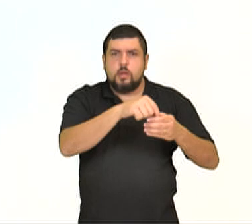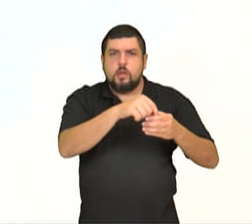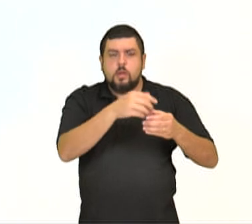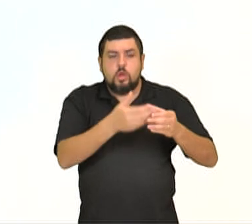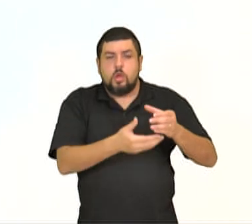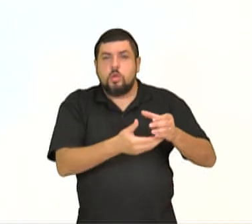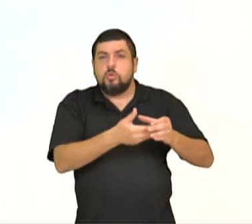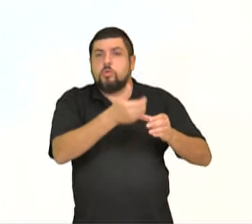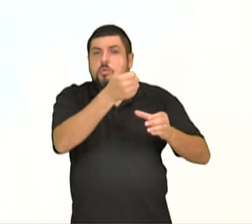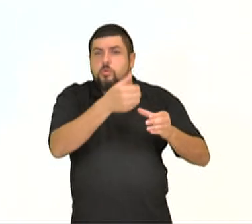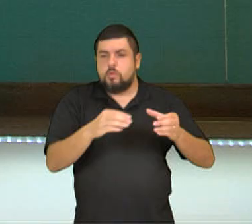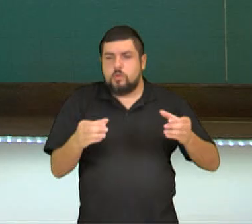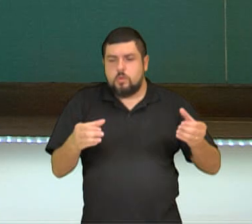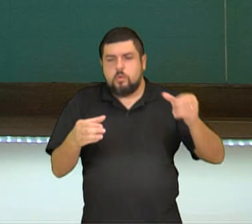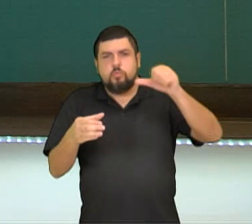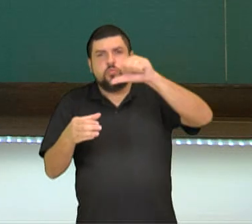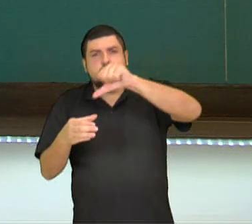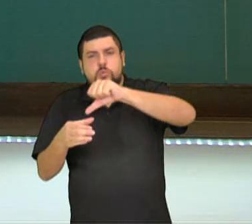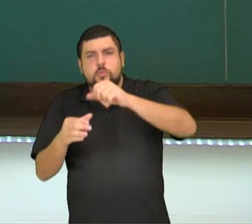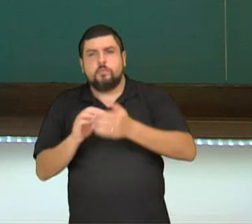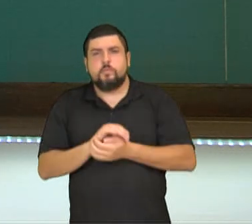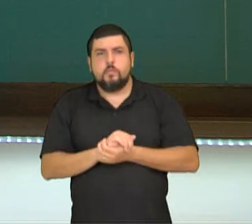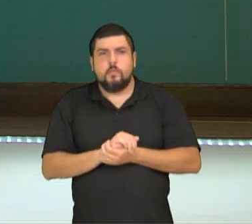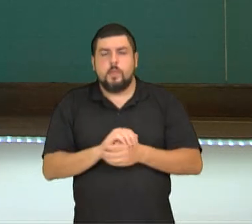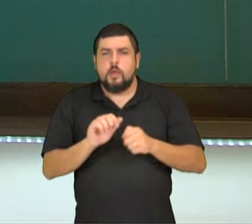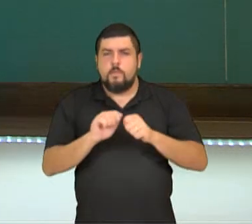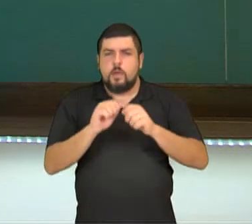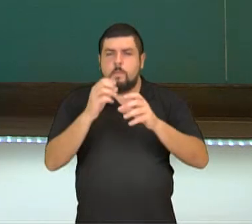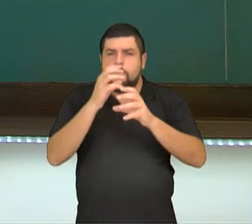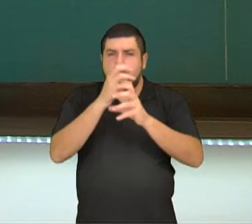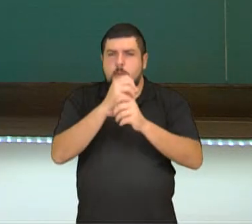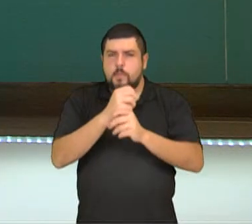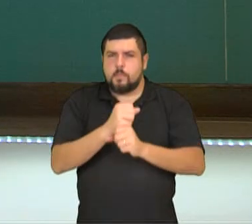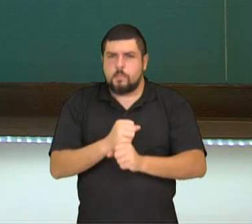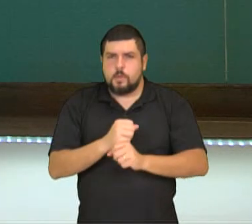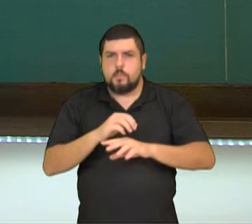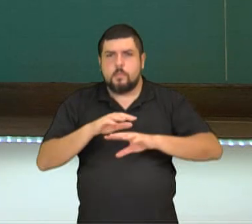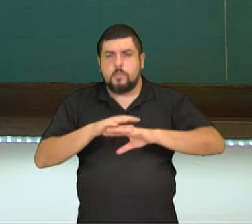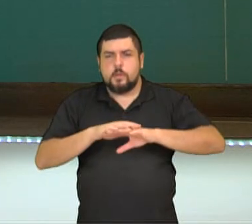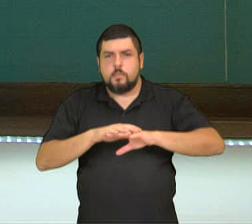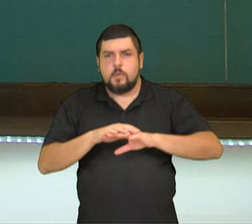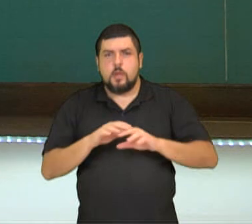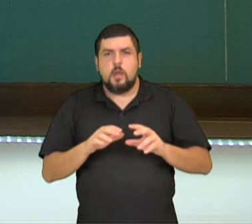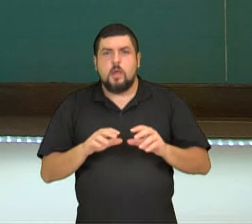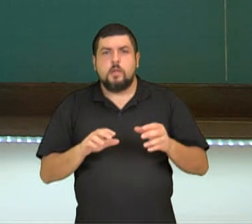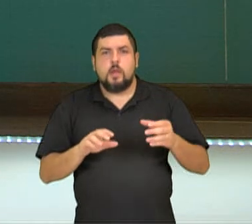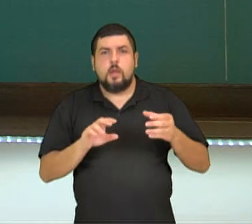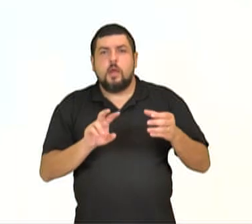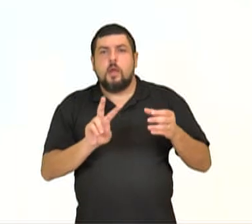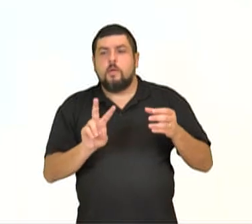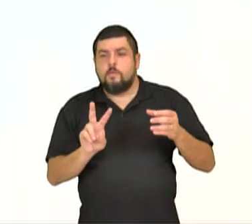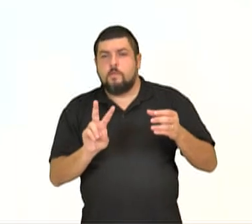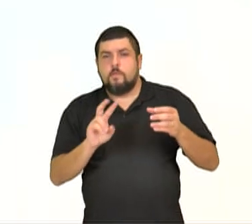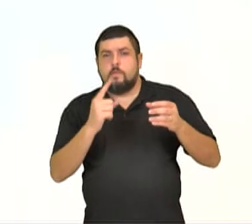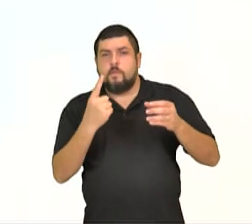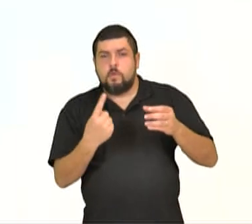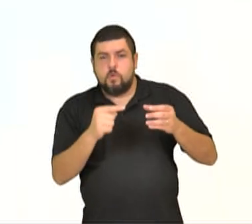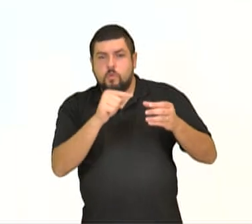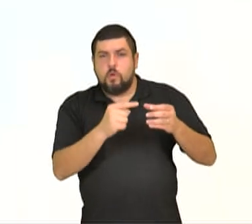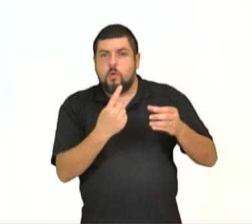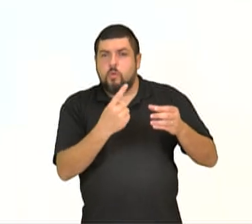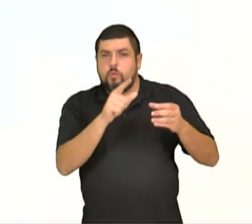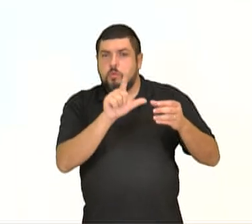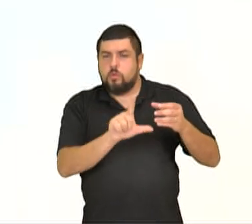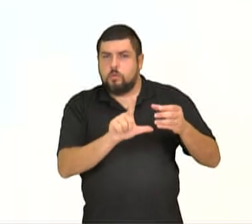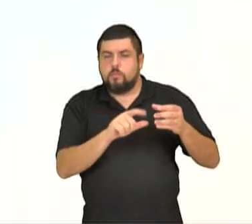ter essa situação aqui? Fazendo a massa matemática aqui, eu tenho que o V1 é 1 litro. Portanto, é preciso pegar